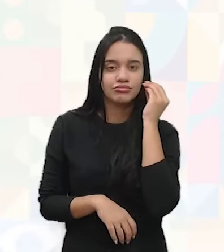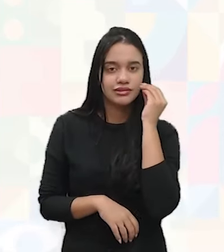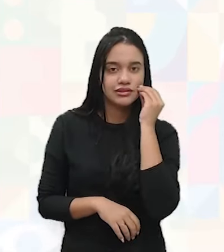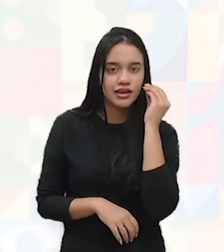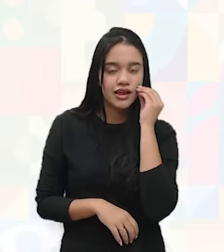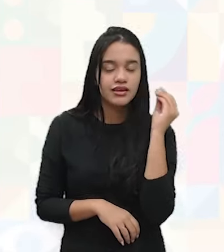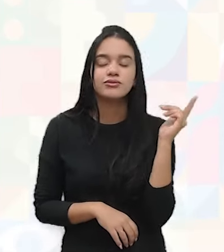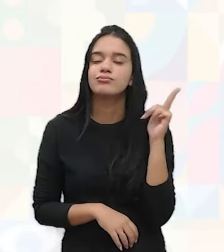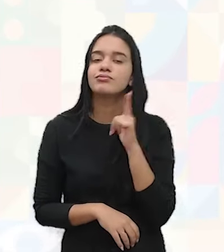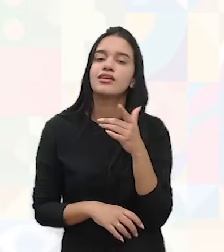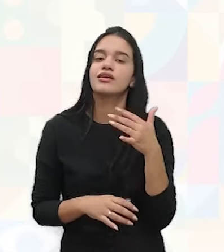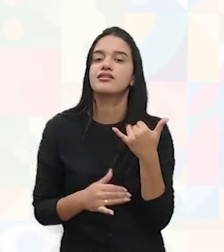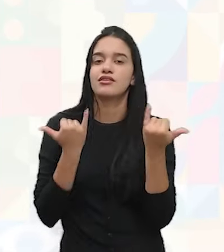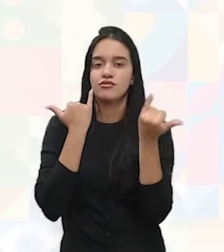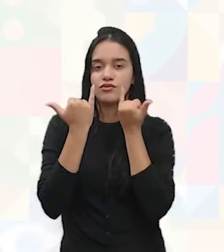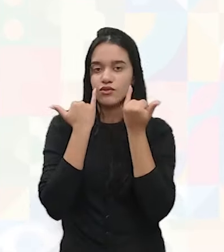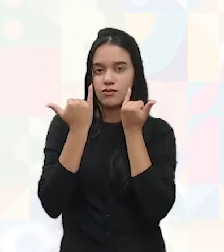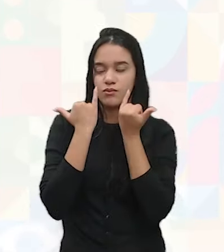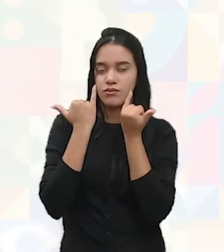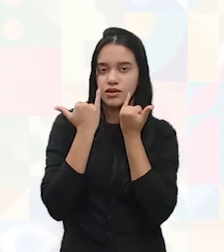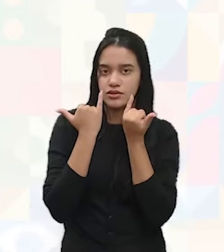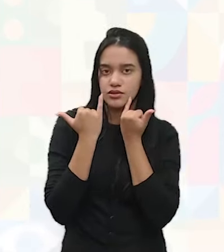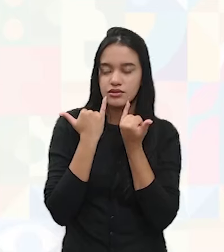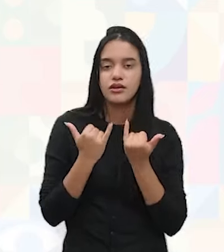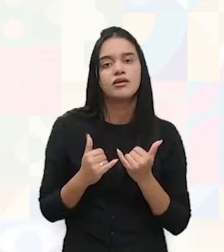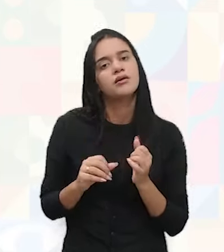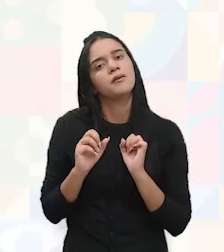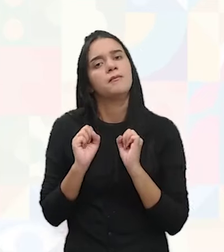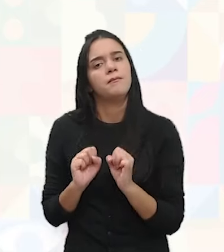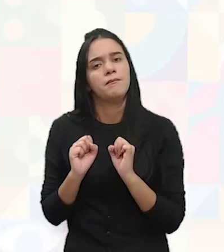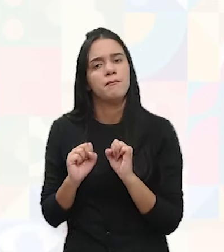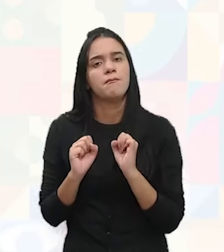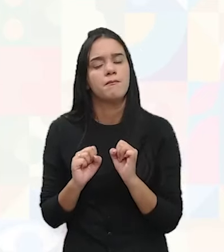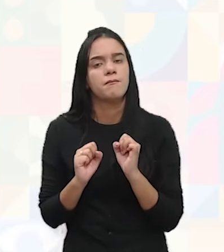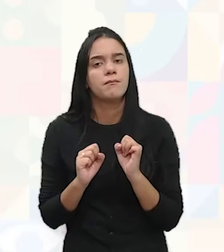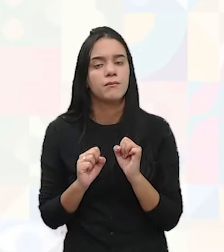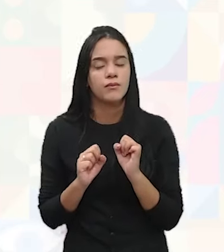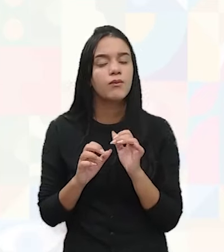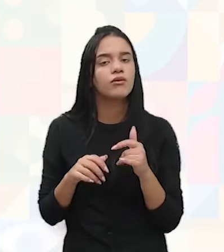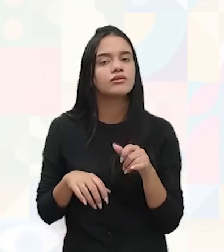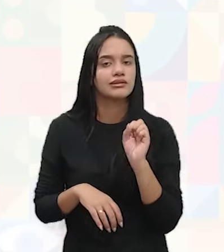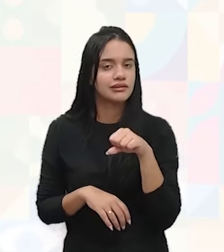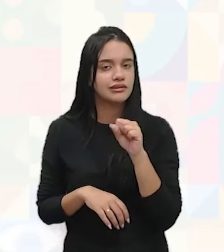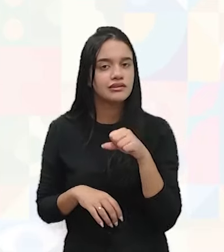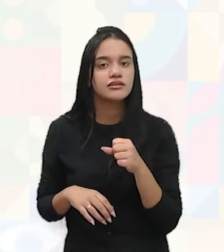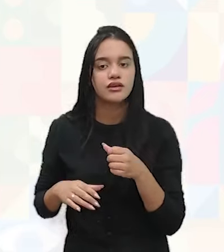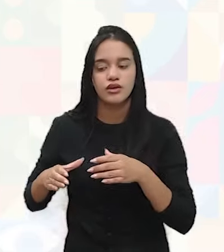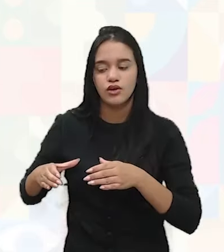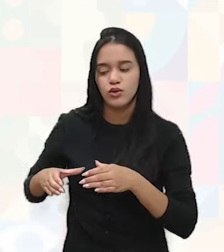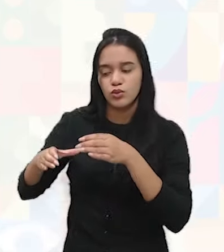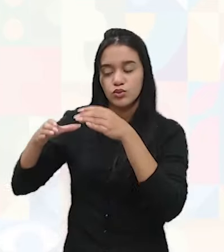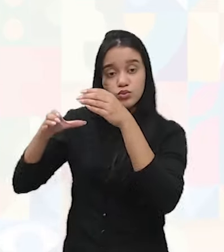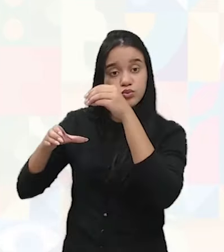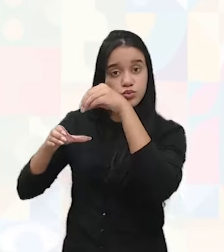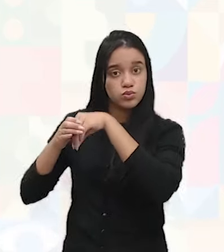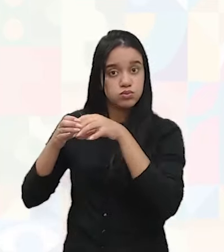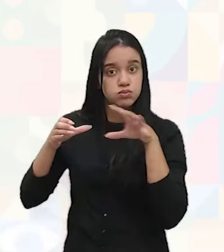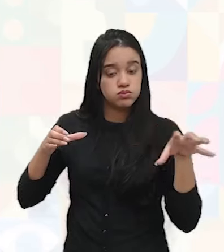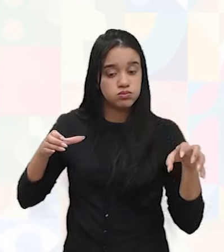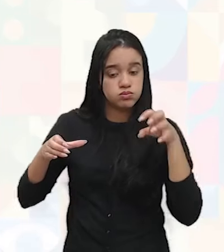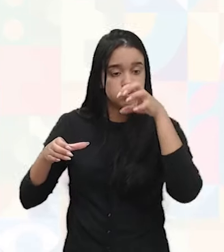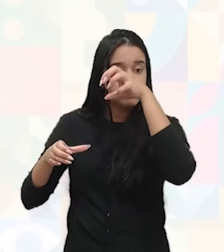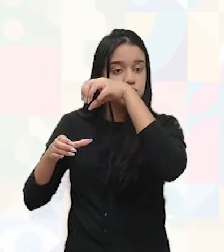né a partir de informações fornecidas pelo imetro Ele Pode sim ser recarregado e devolvido para o local de origem